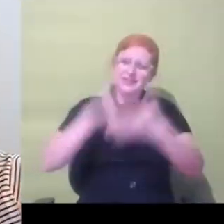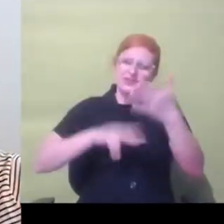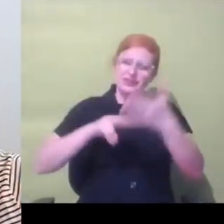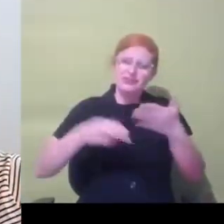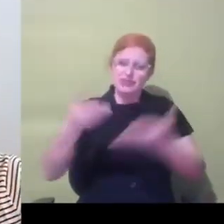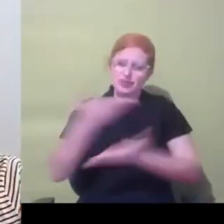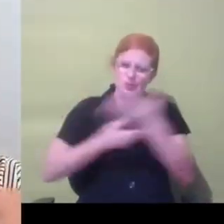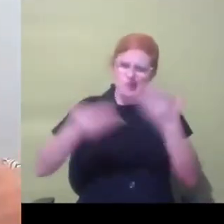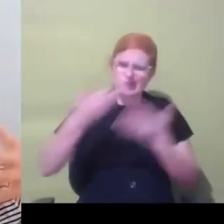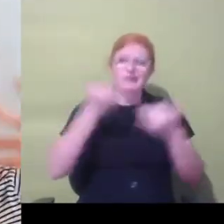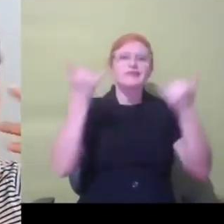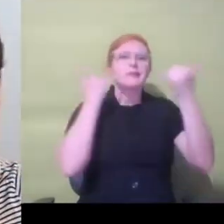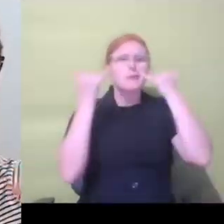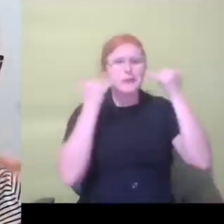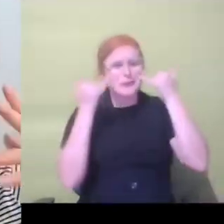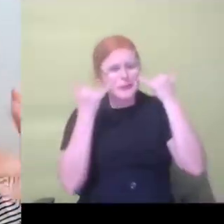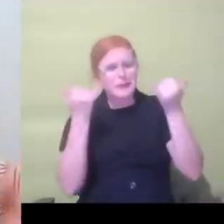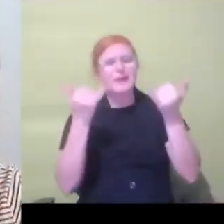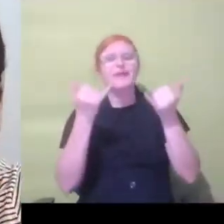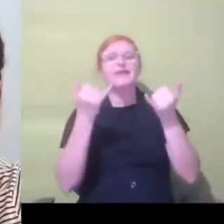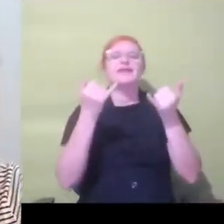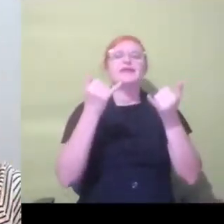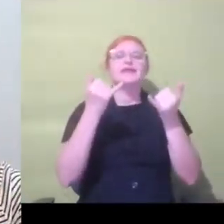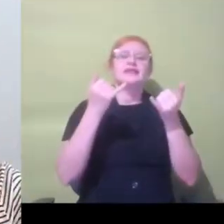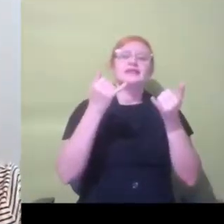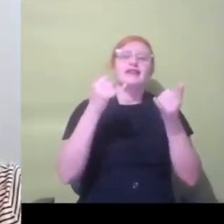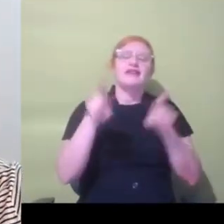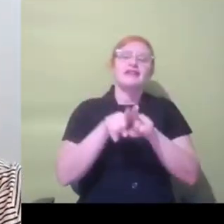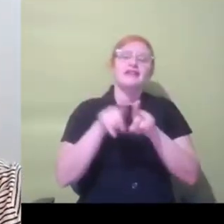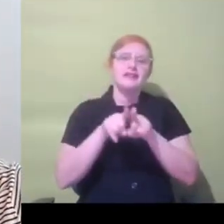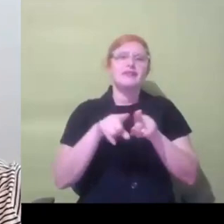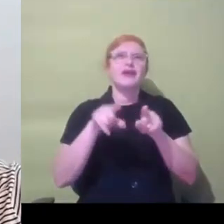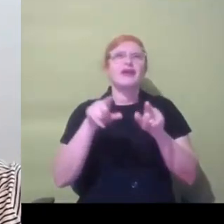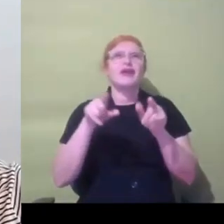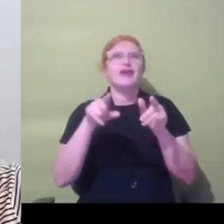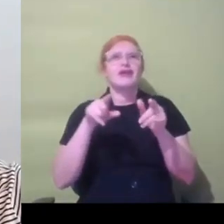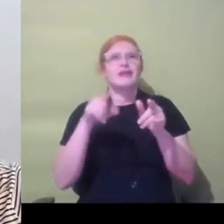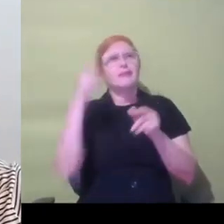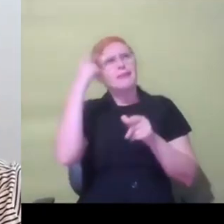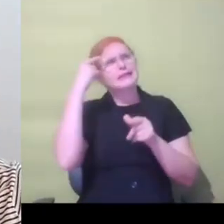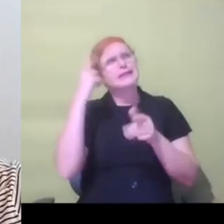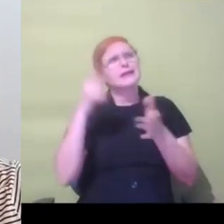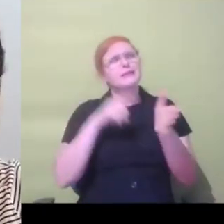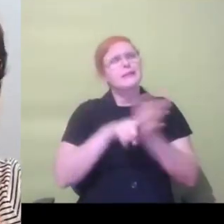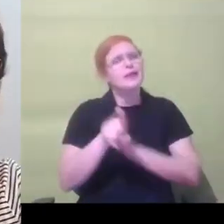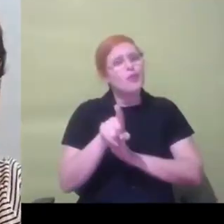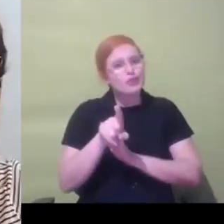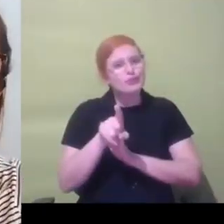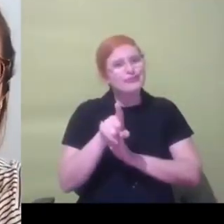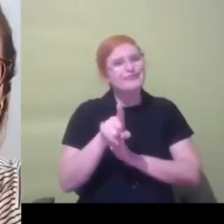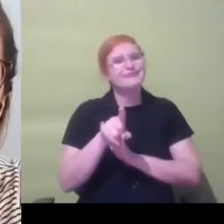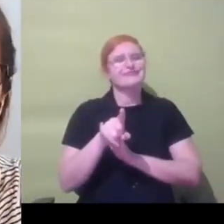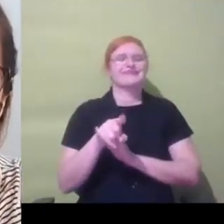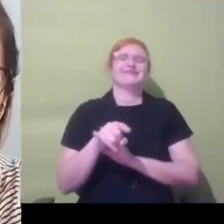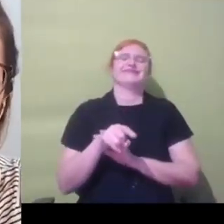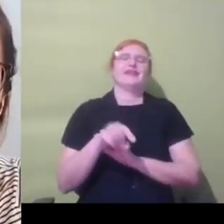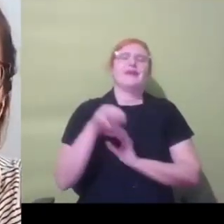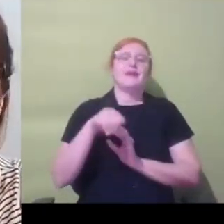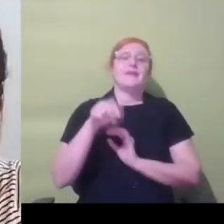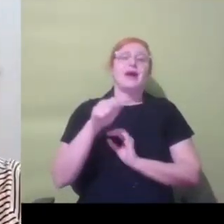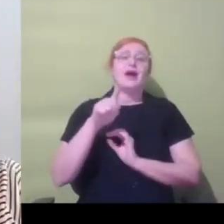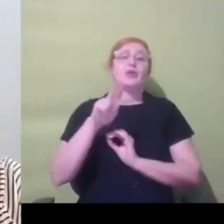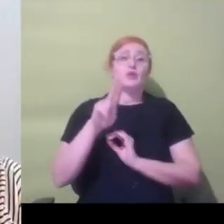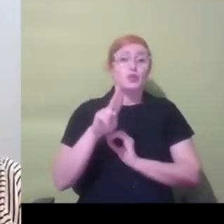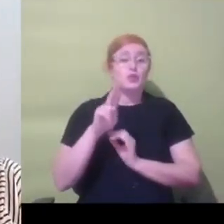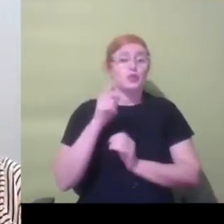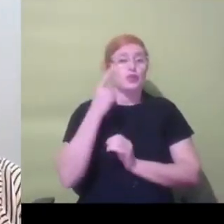trocar informações, a formular perguntas. É sempre bom. Malu, deixa eu ver se